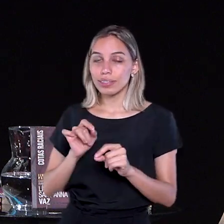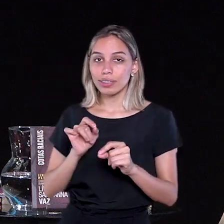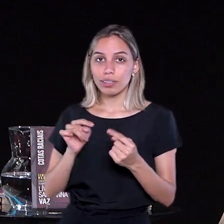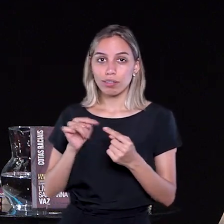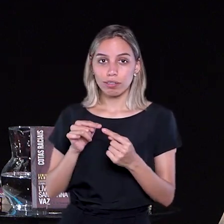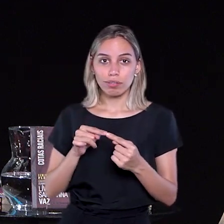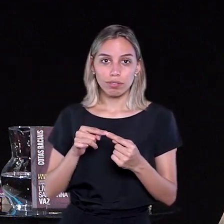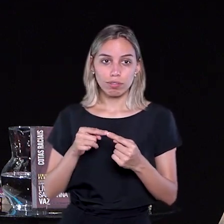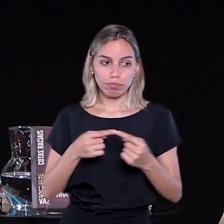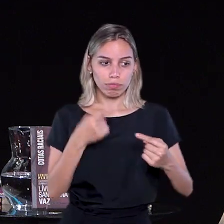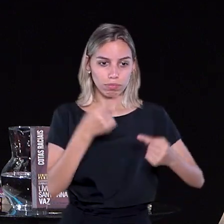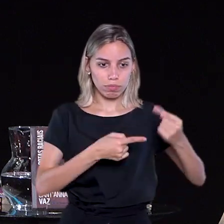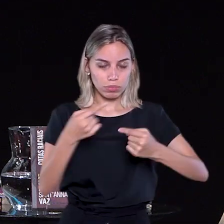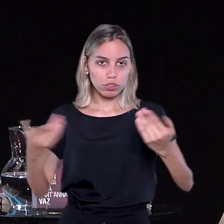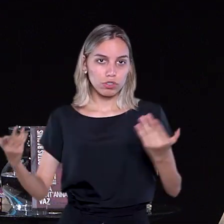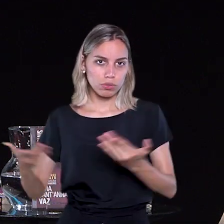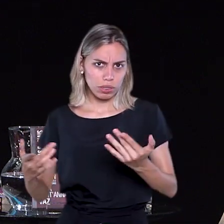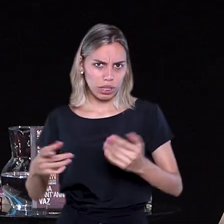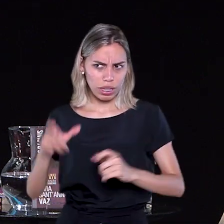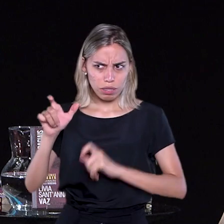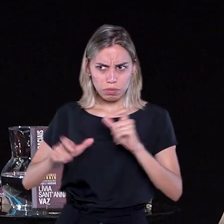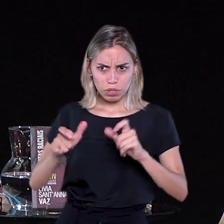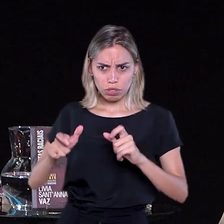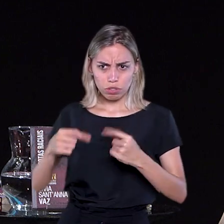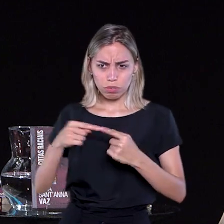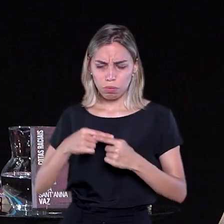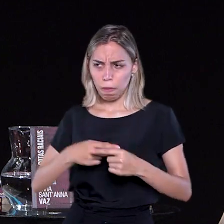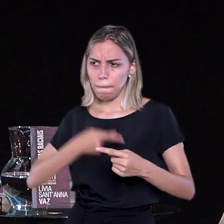movimentos negros têm o protagonismo